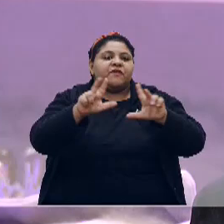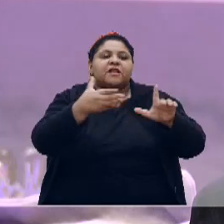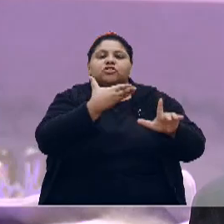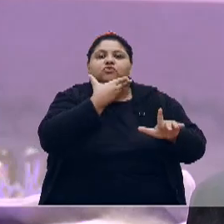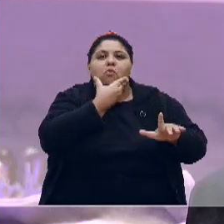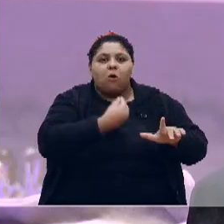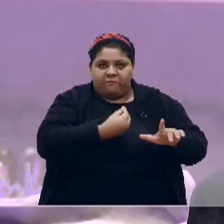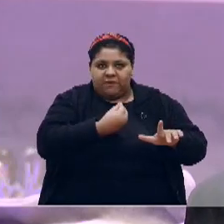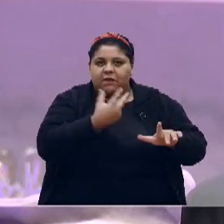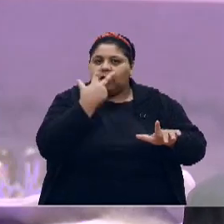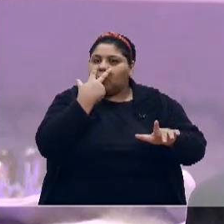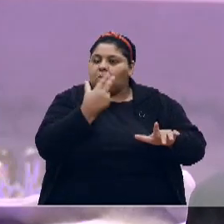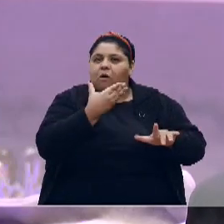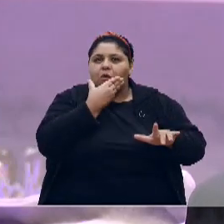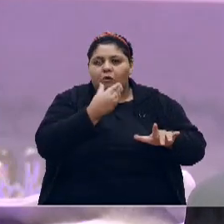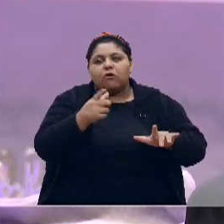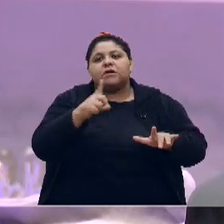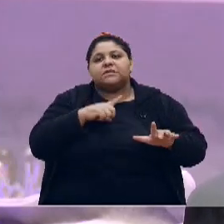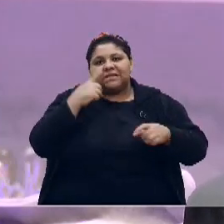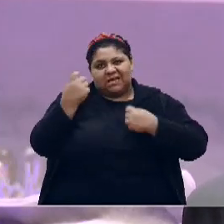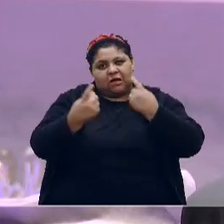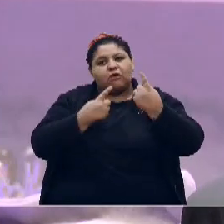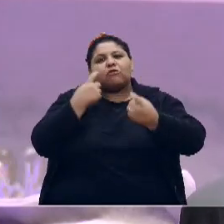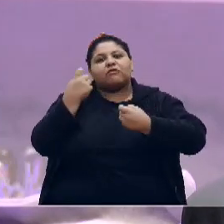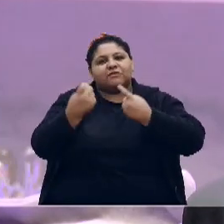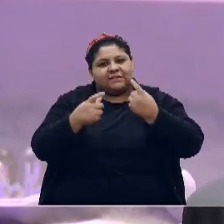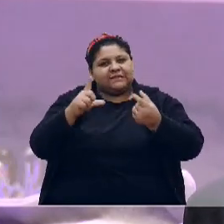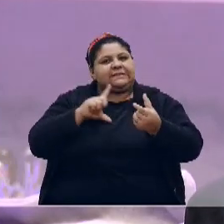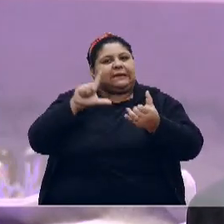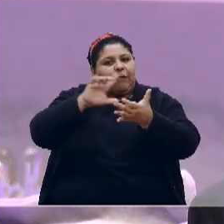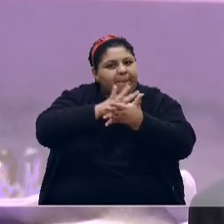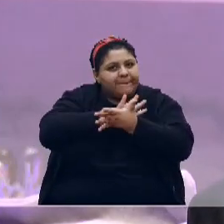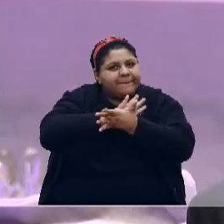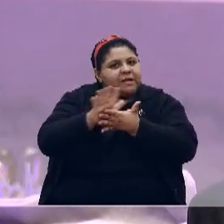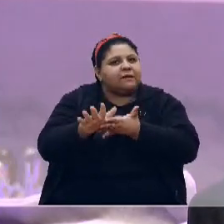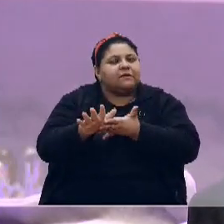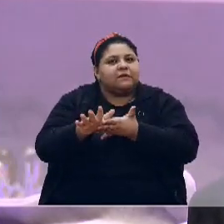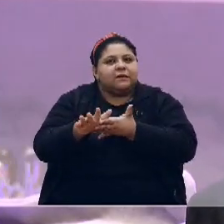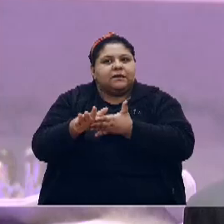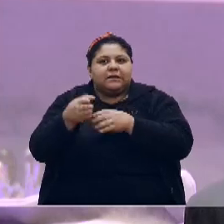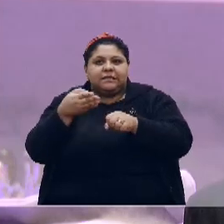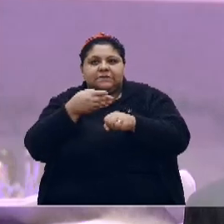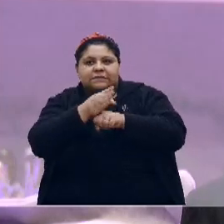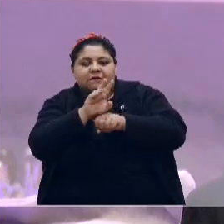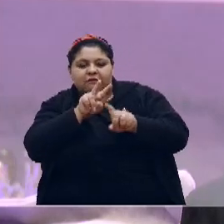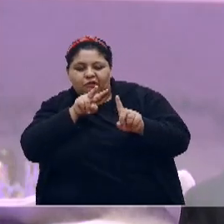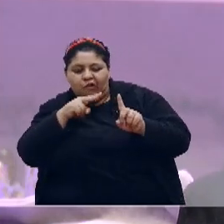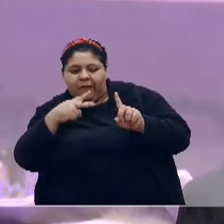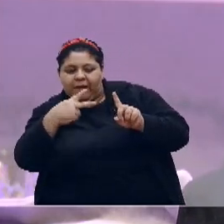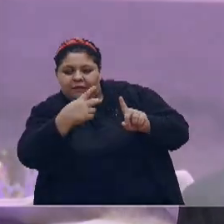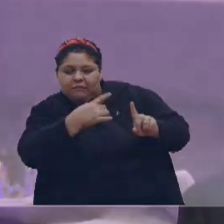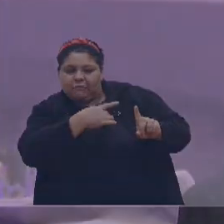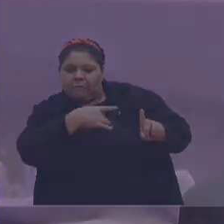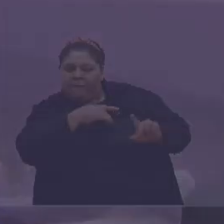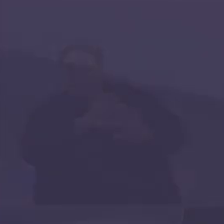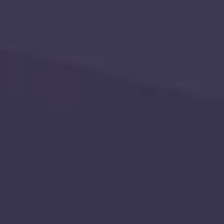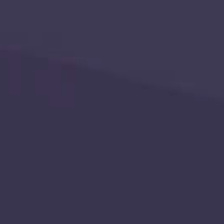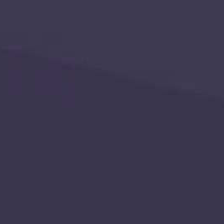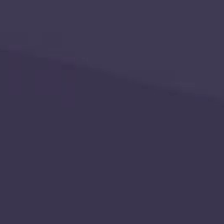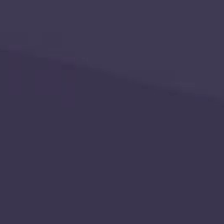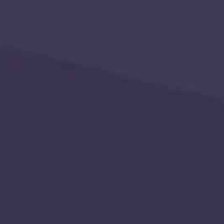hoje ali, né? Tem alguns que ainda têm o preconceito, né? Eles entram, ficam te olhando com medo, assim.